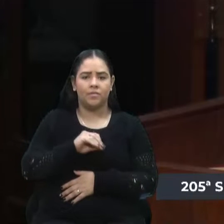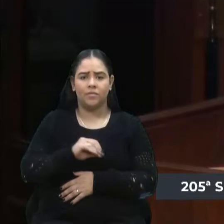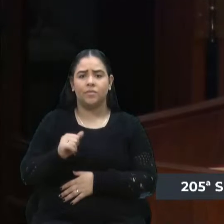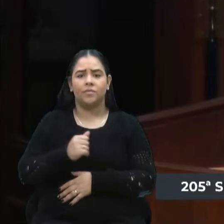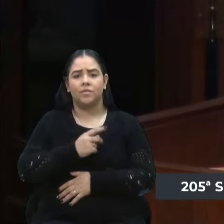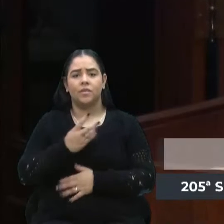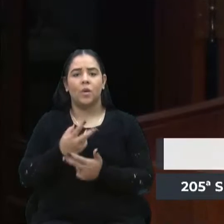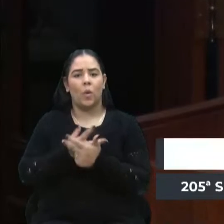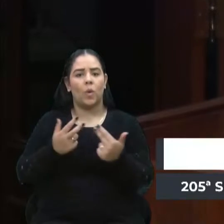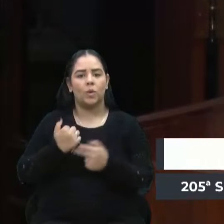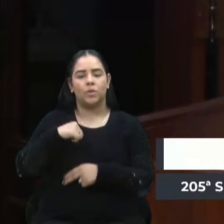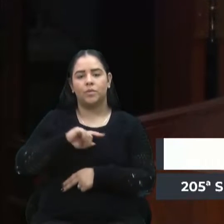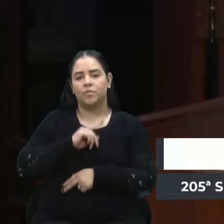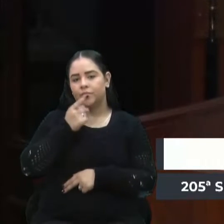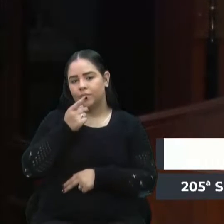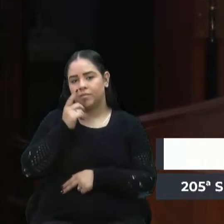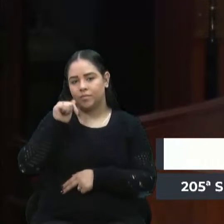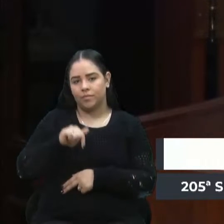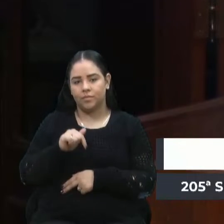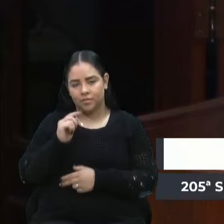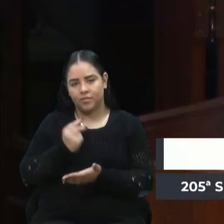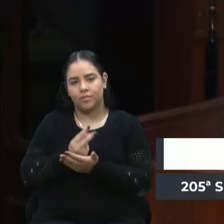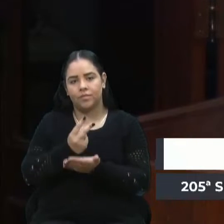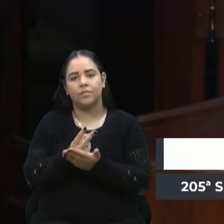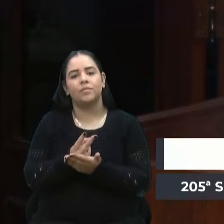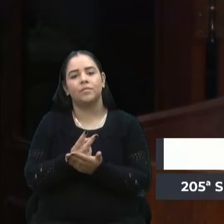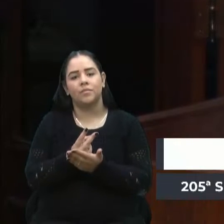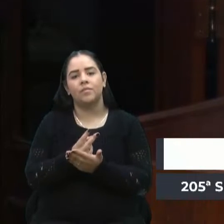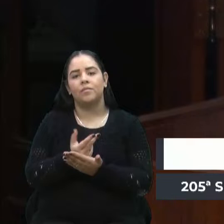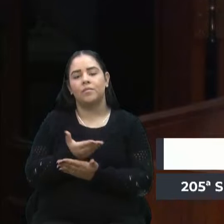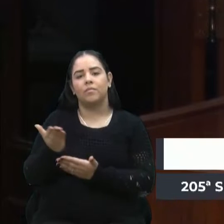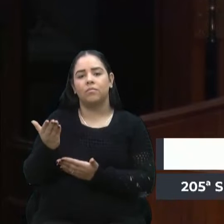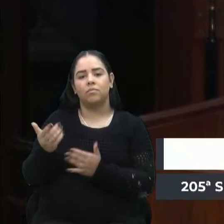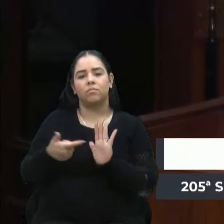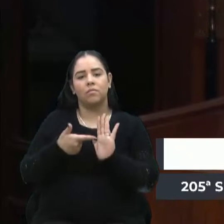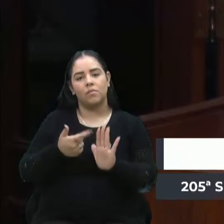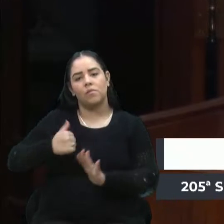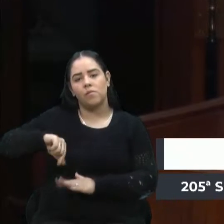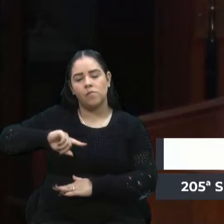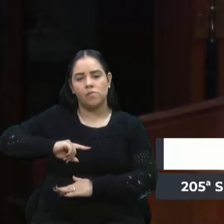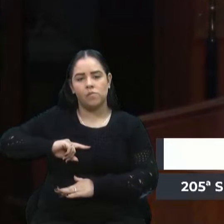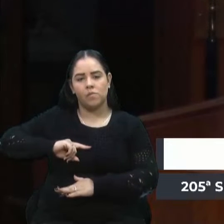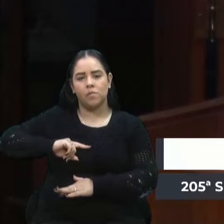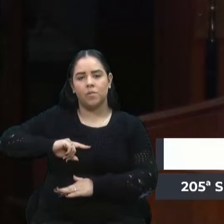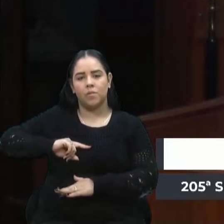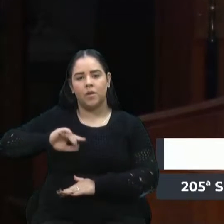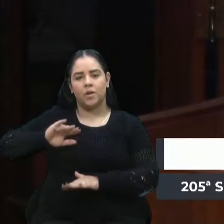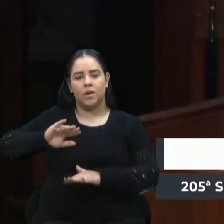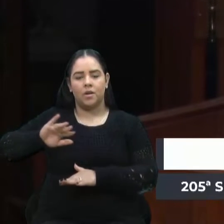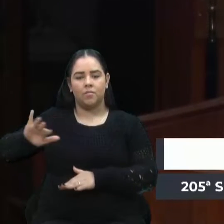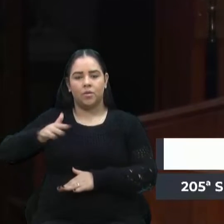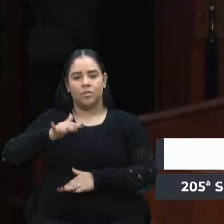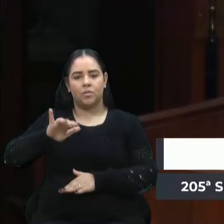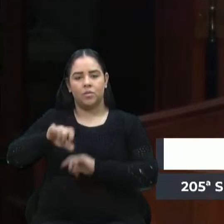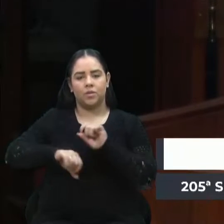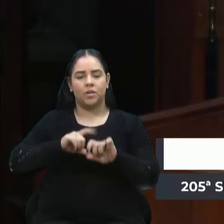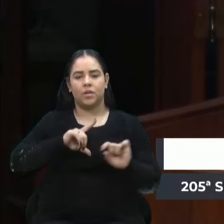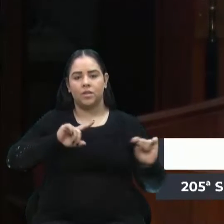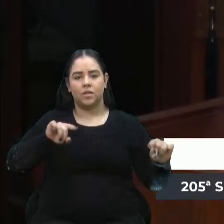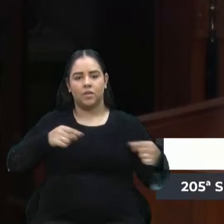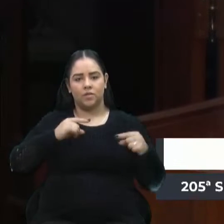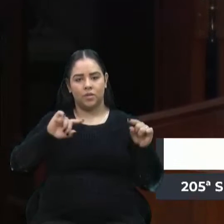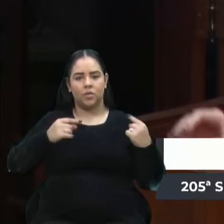que a gente vem falando aqui com frequência. E eles nos apresentaram, então, um panorama dos desafios que o